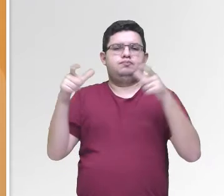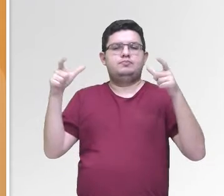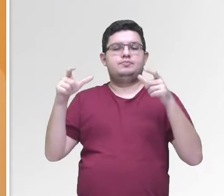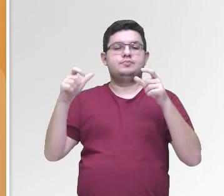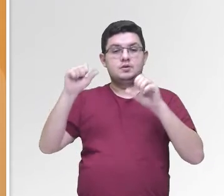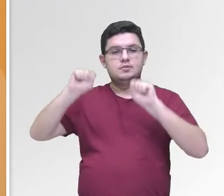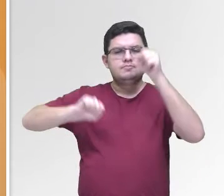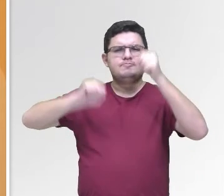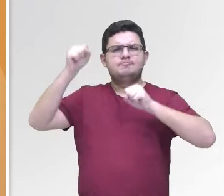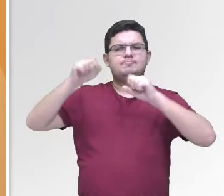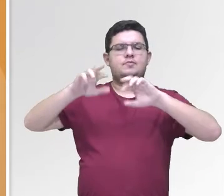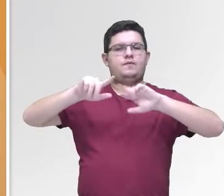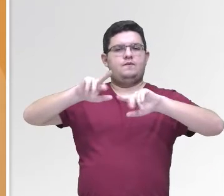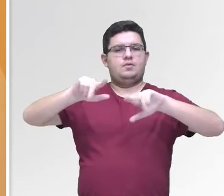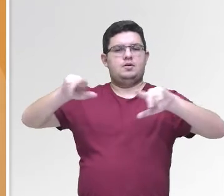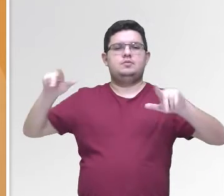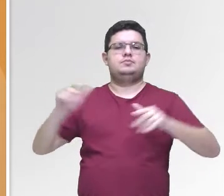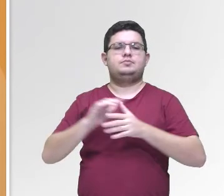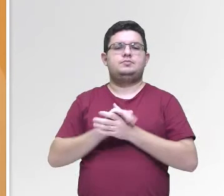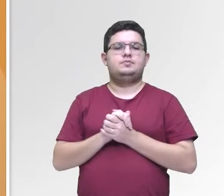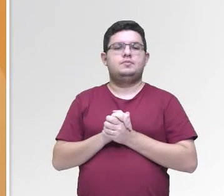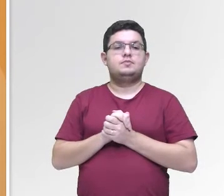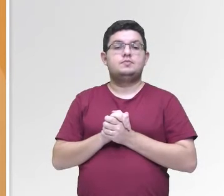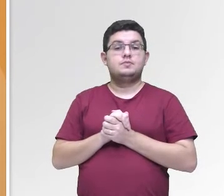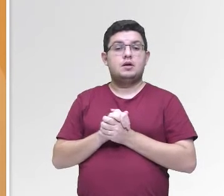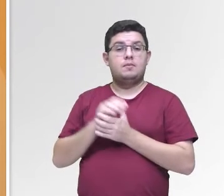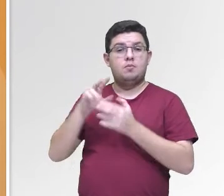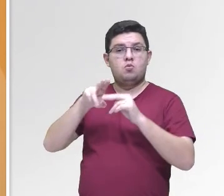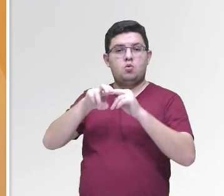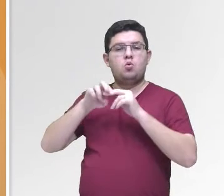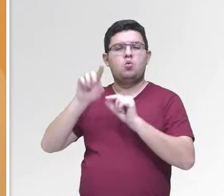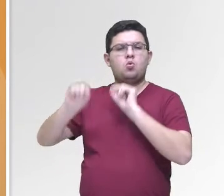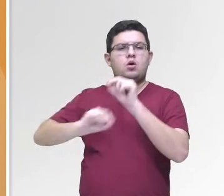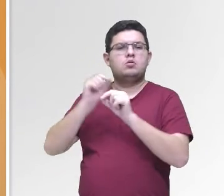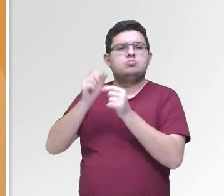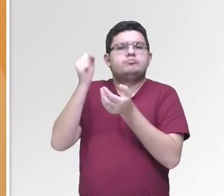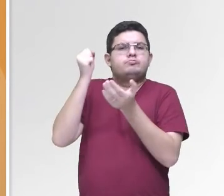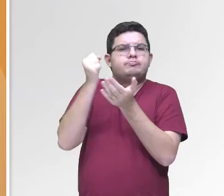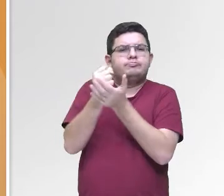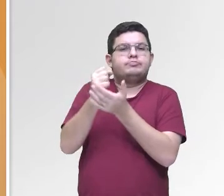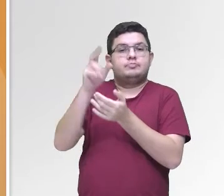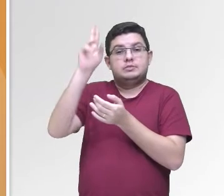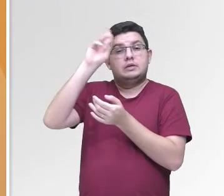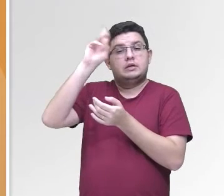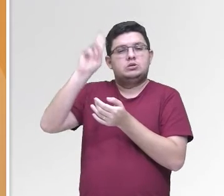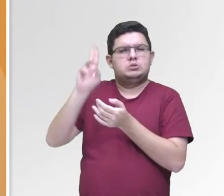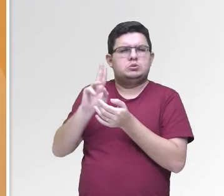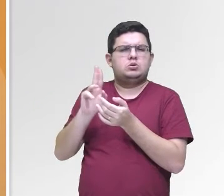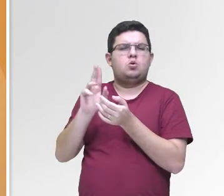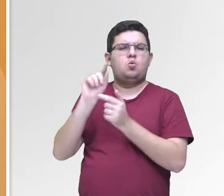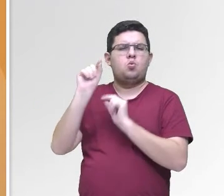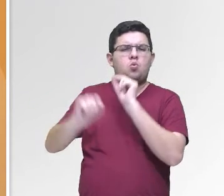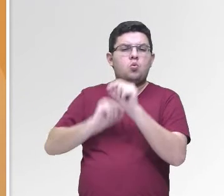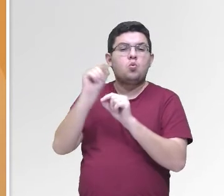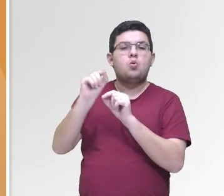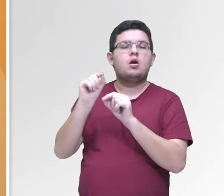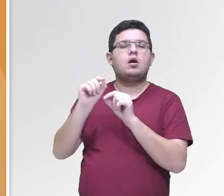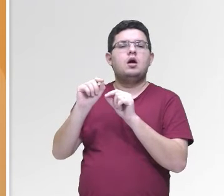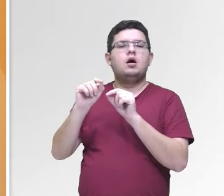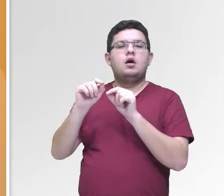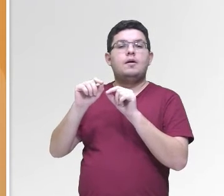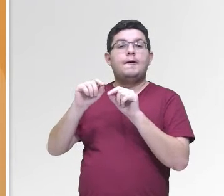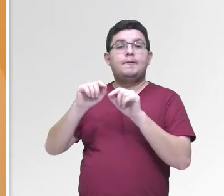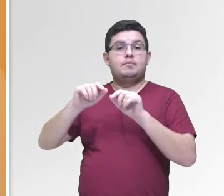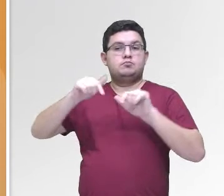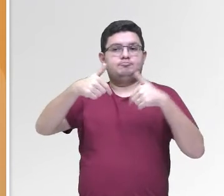indústrias, tá? Por isso que foi um marco histórico no modo de produção capitalista. Essas indústrias, para conseguirem